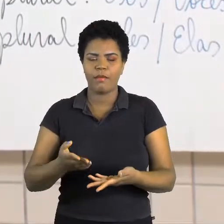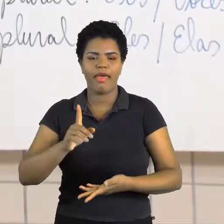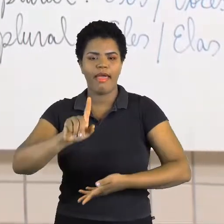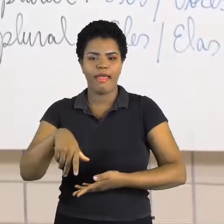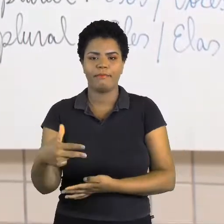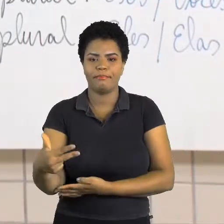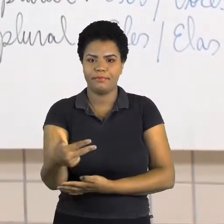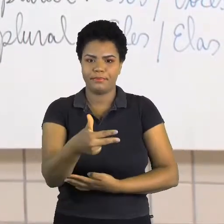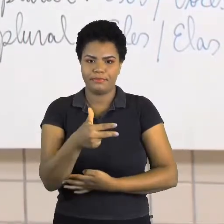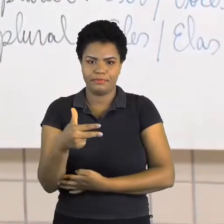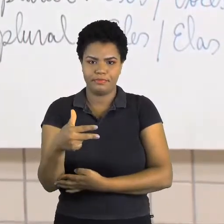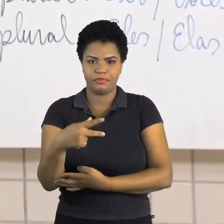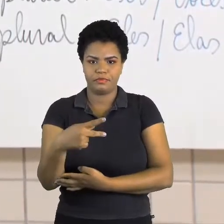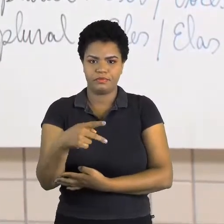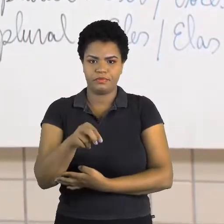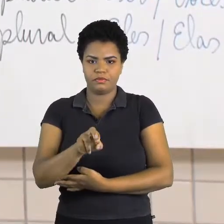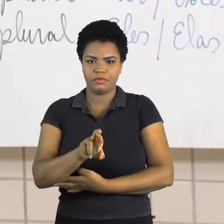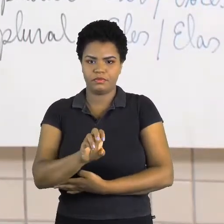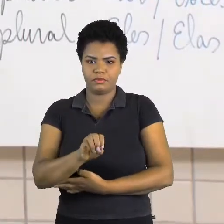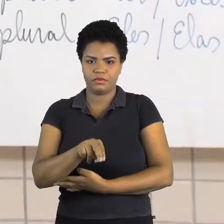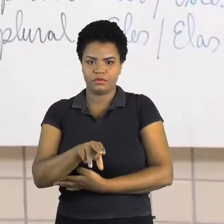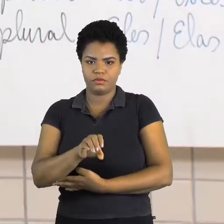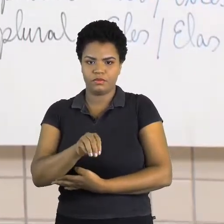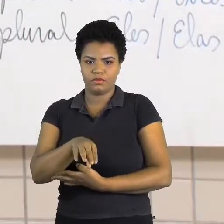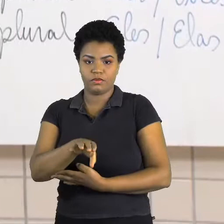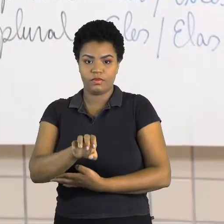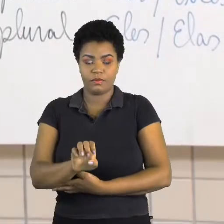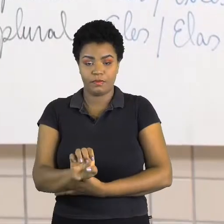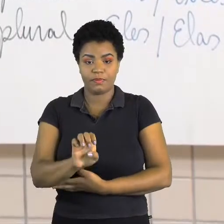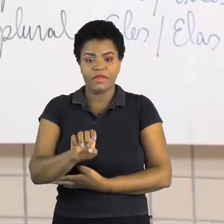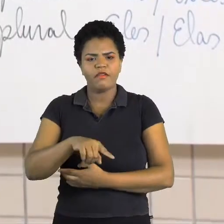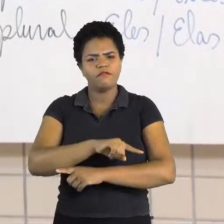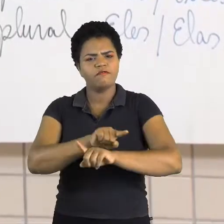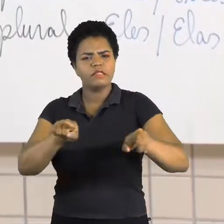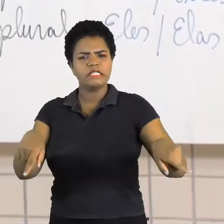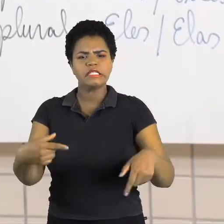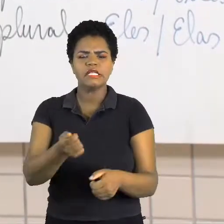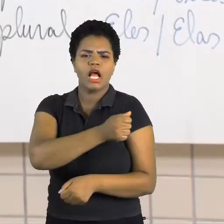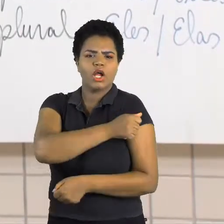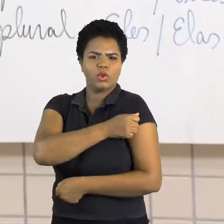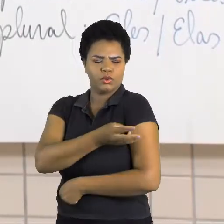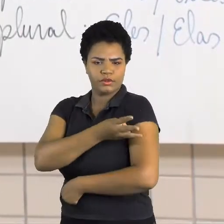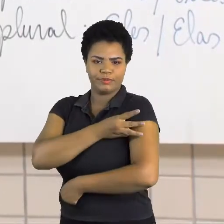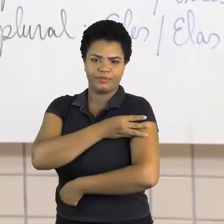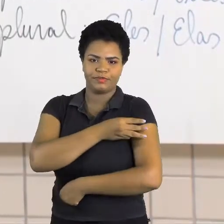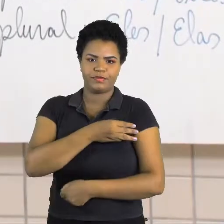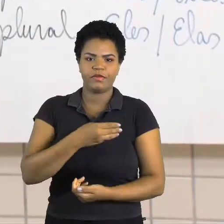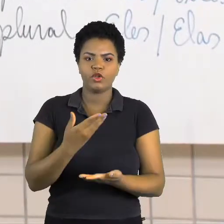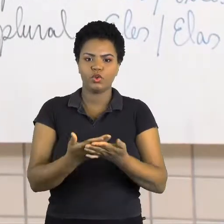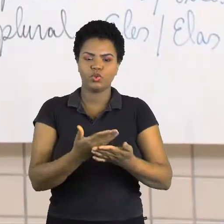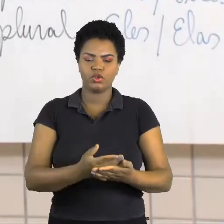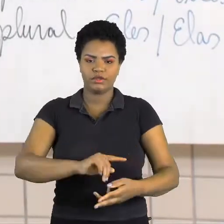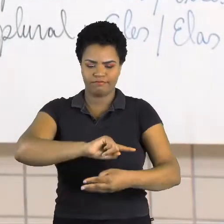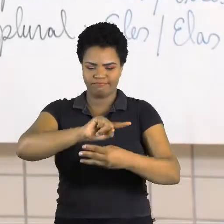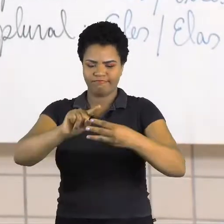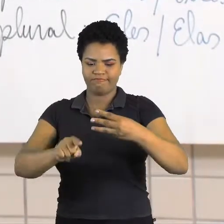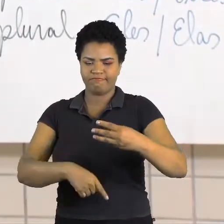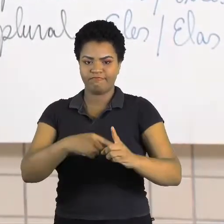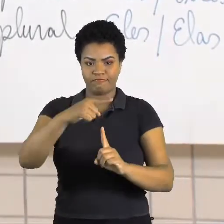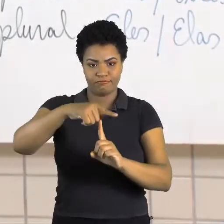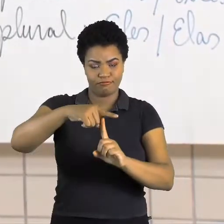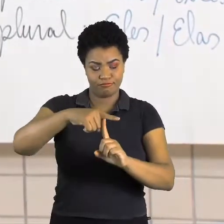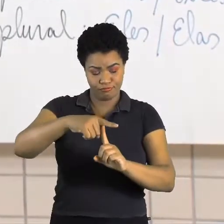pronome. Vocês, alunos do terceiro ano, estudarão 3 tipos de pronome: os